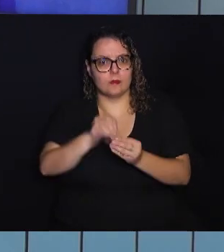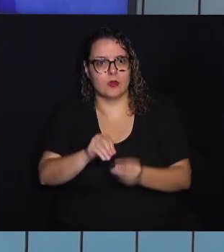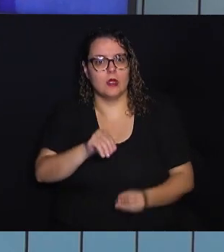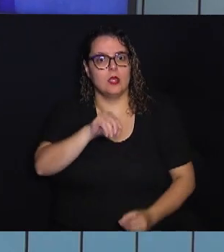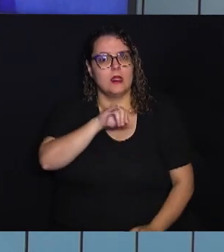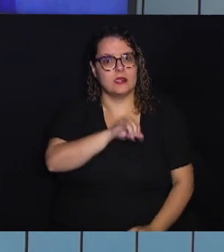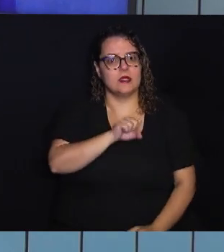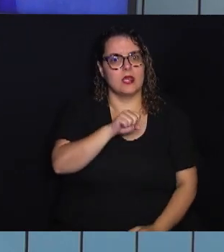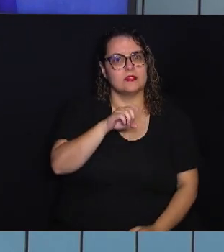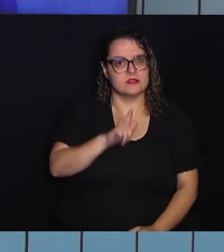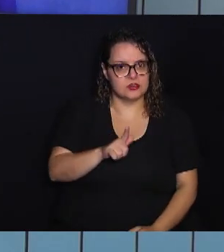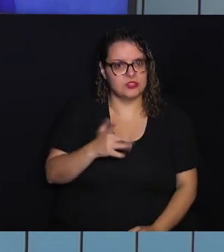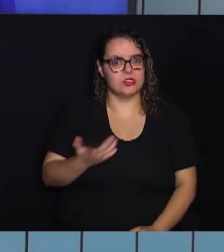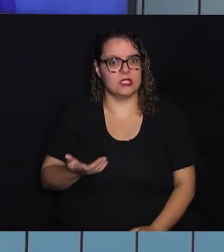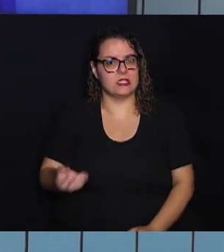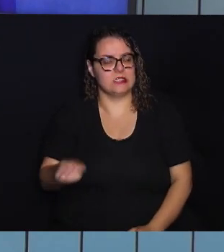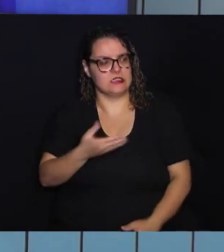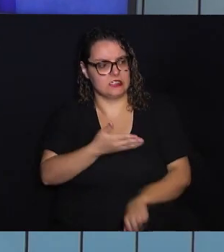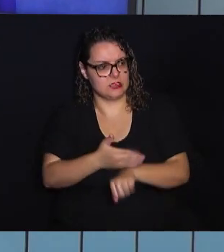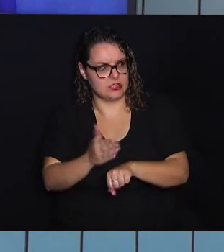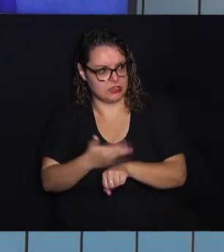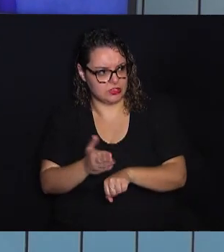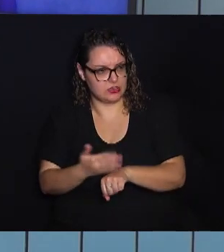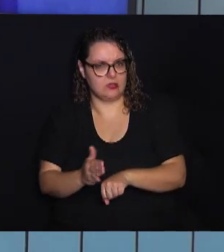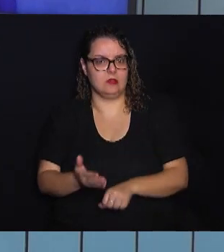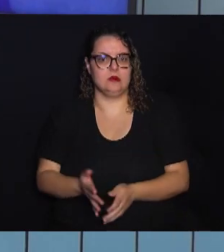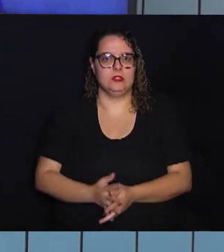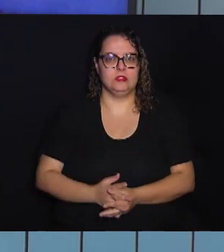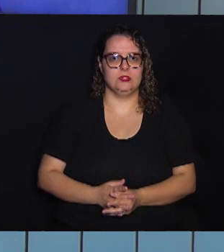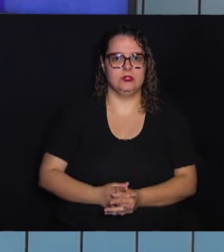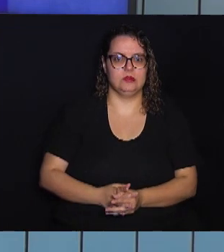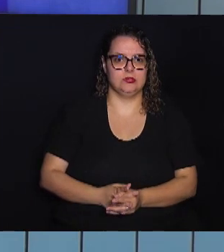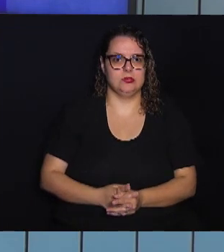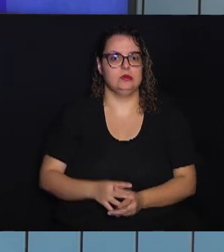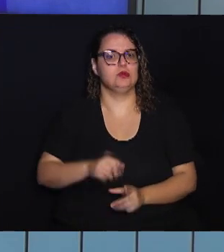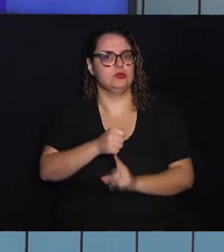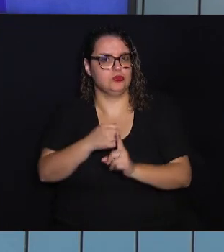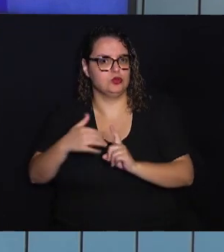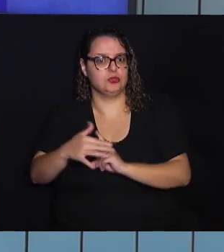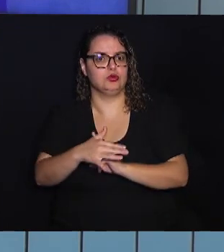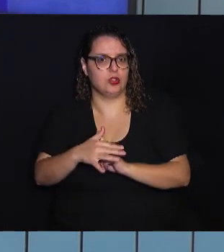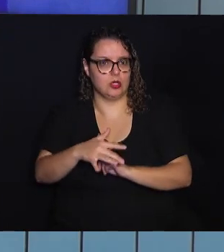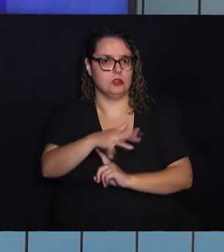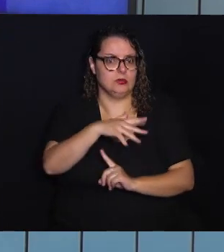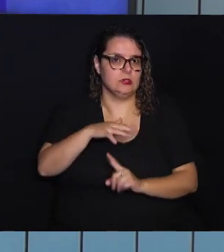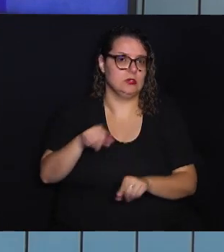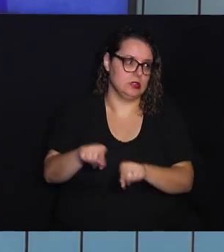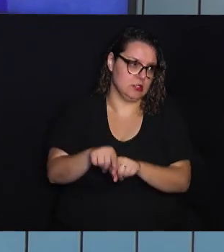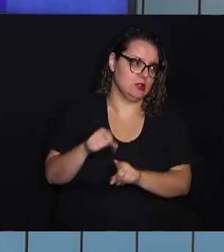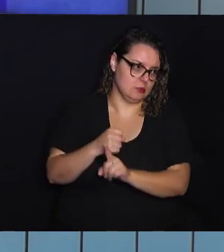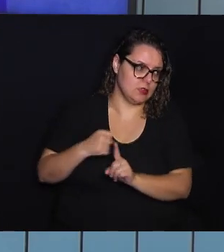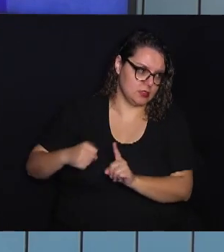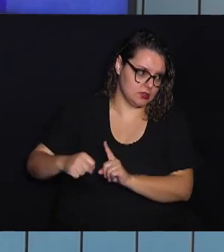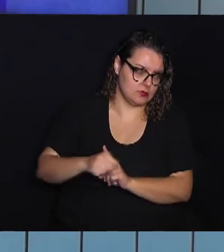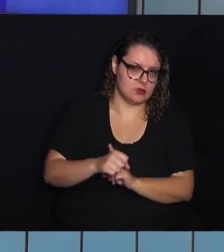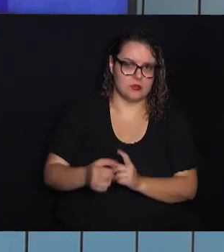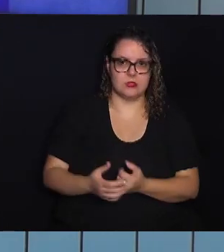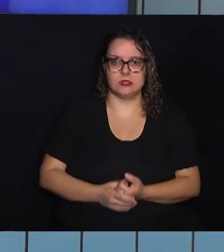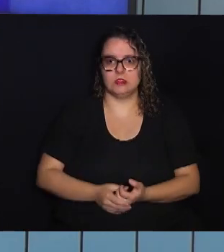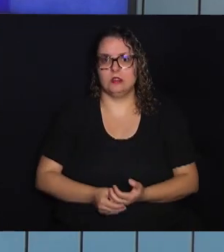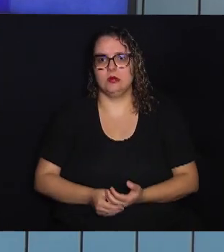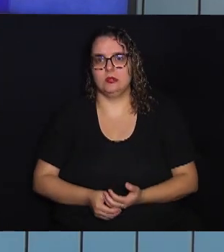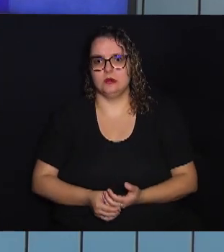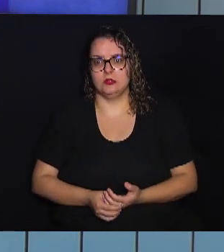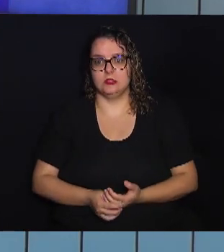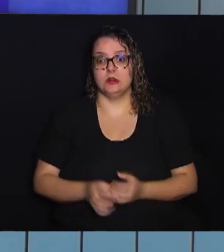forma sucinta, explica o ESG, por favor, que são essas novas práticas, né? Tanto socioambientais, tanto sociais